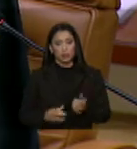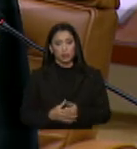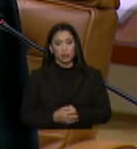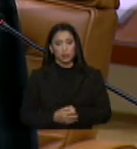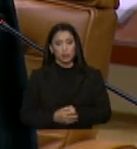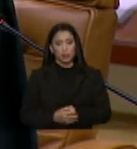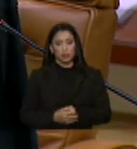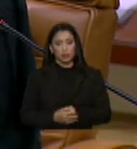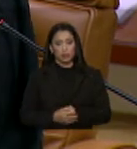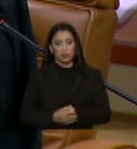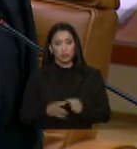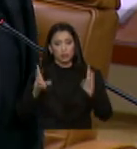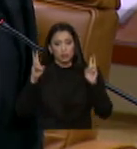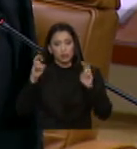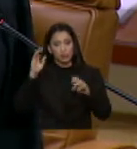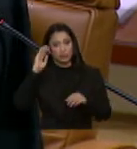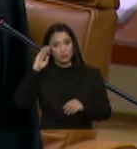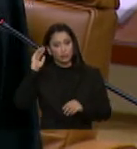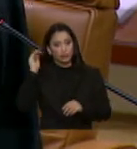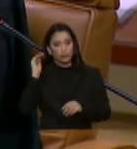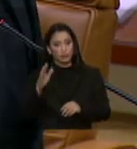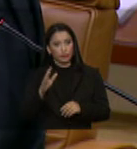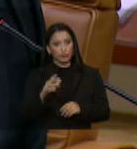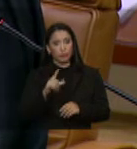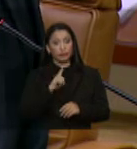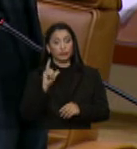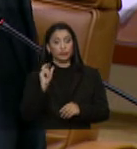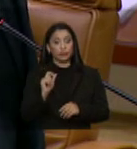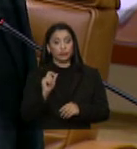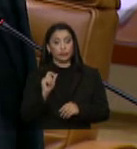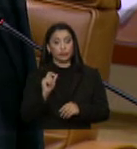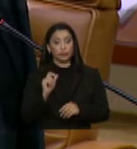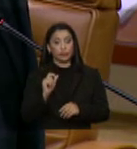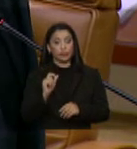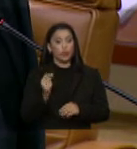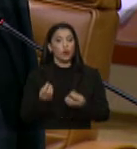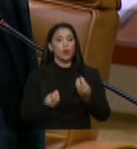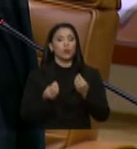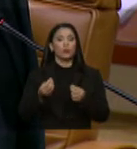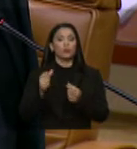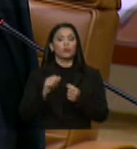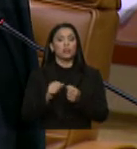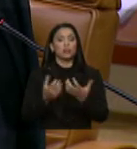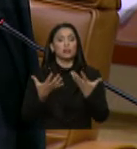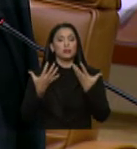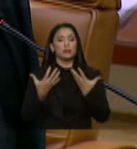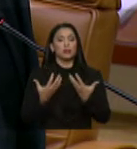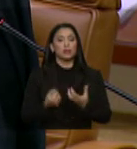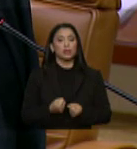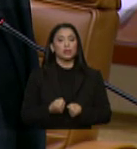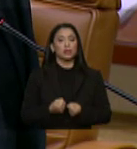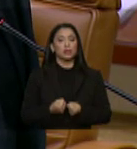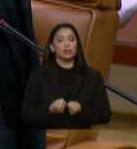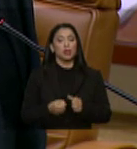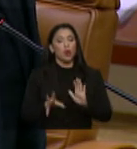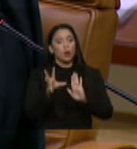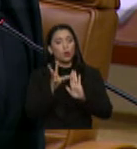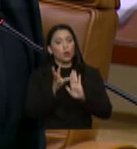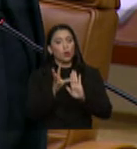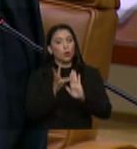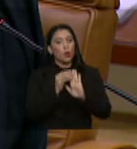no mérito exatamente essa questão é de meios para obtenção de